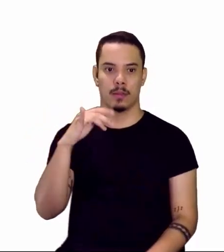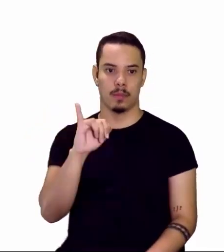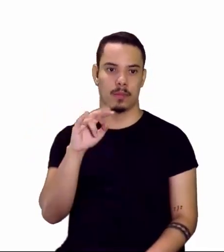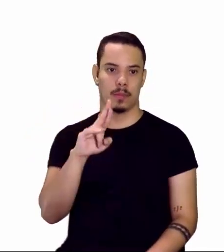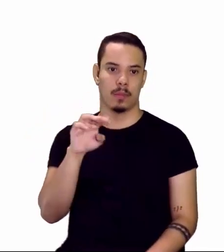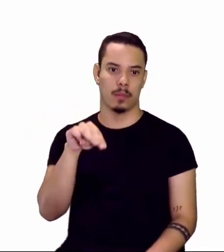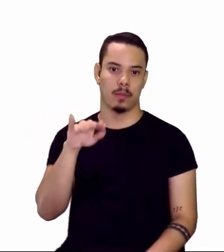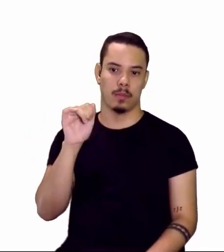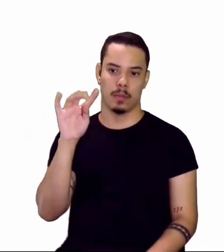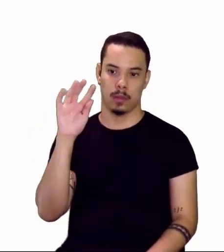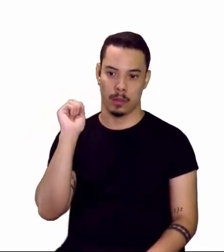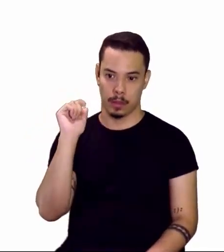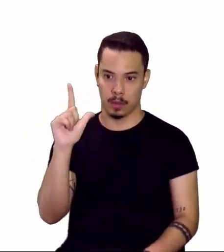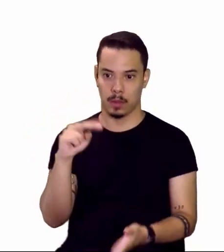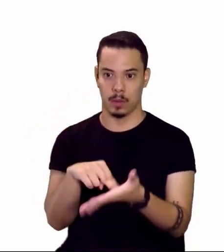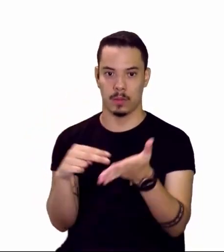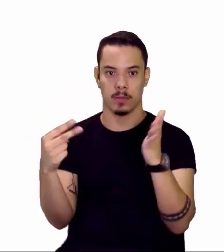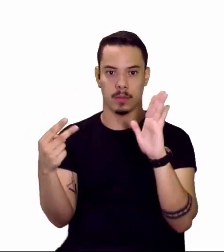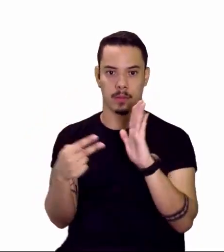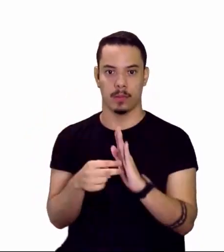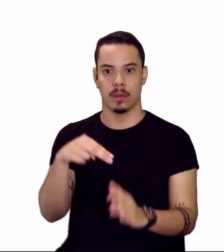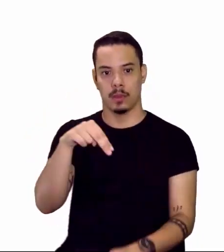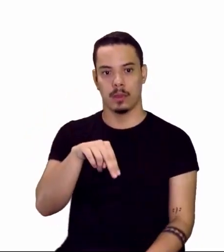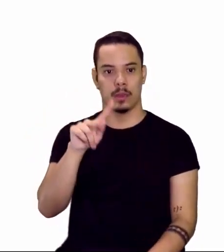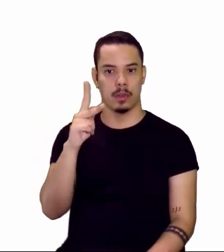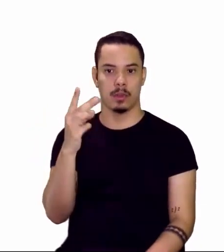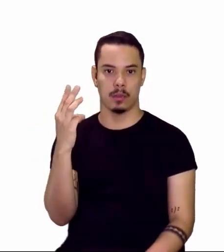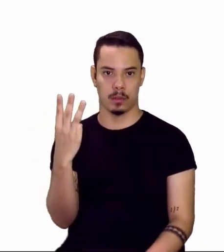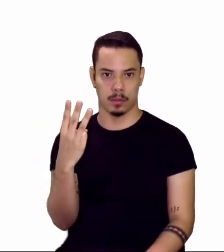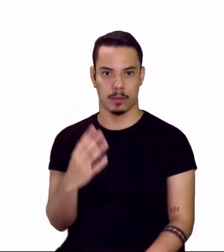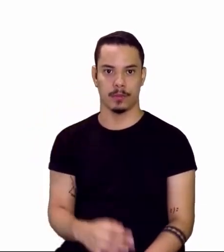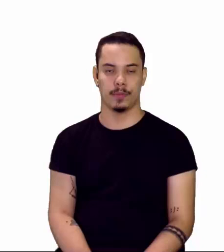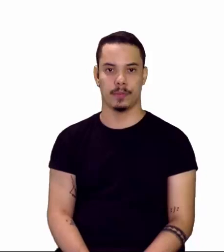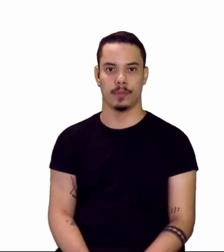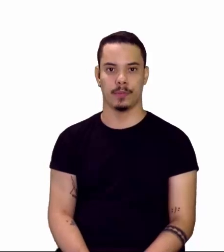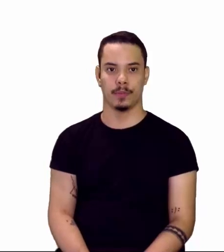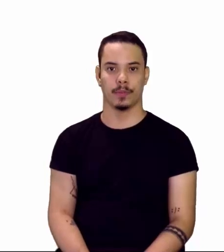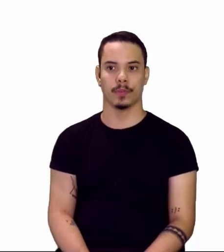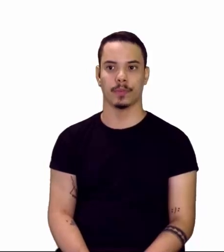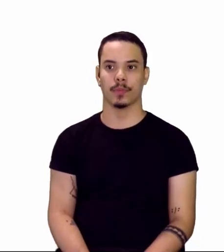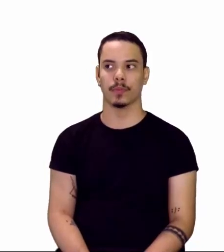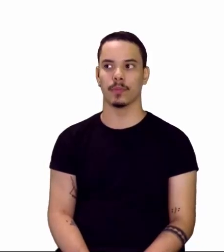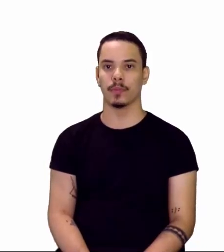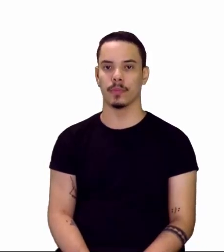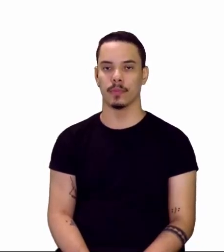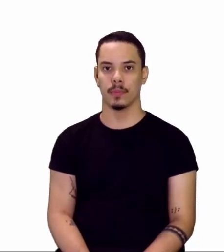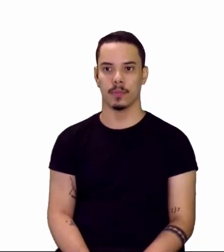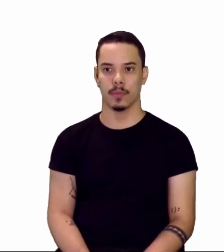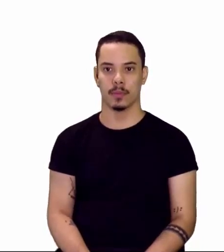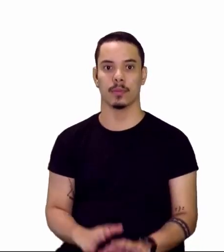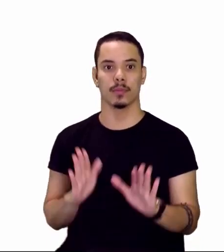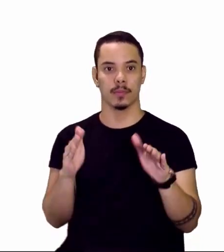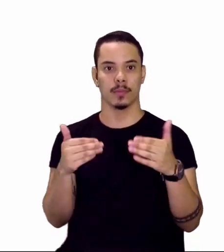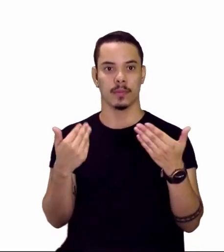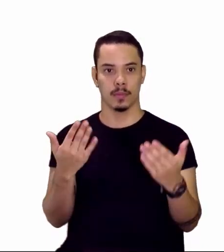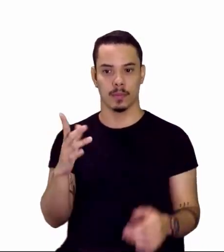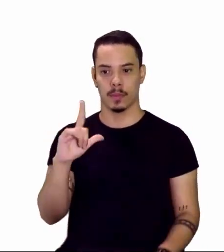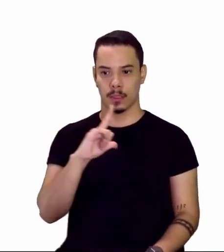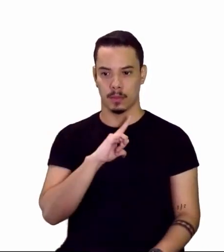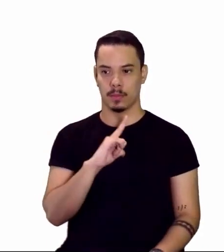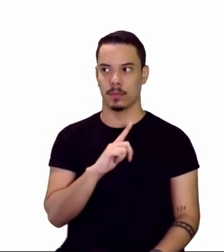trigonal, representada pela NH3. E quando temos moléculas com